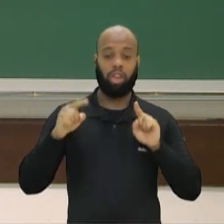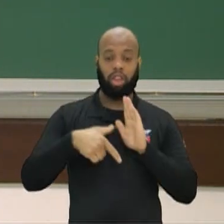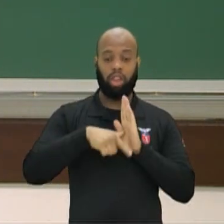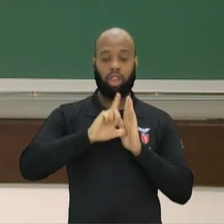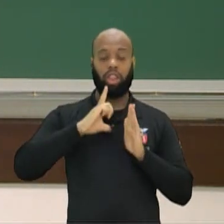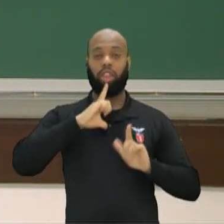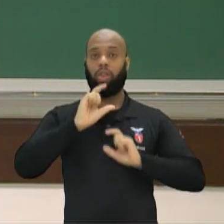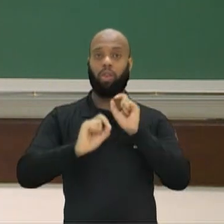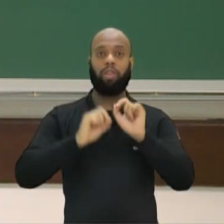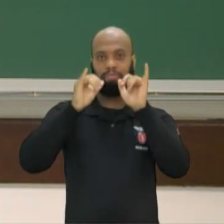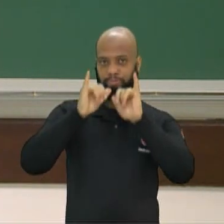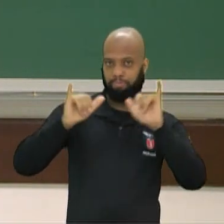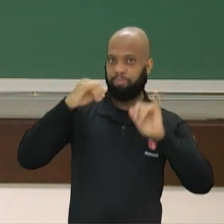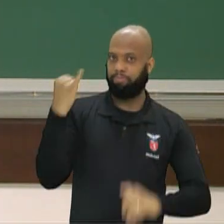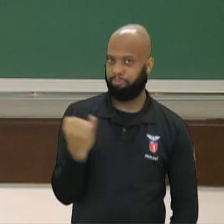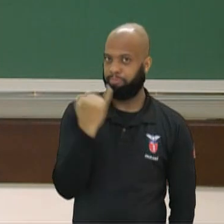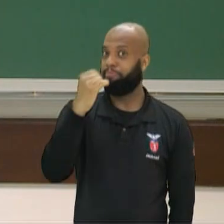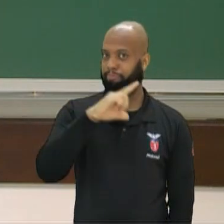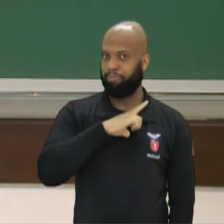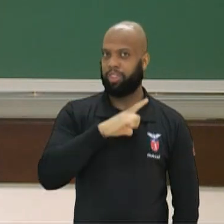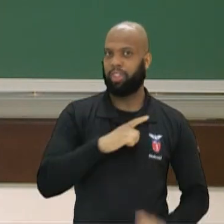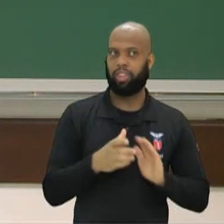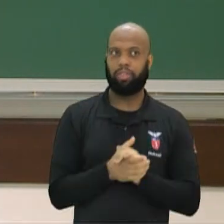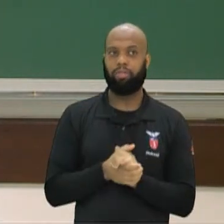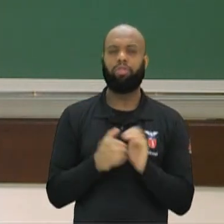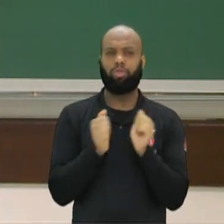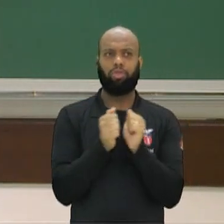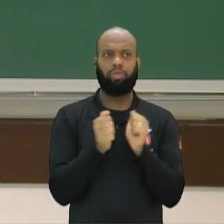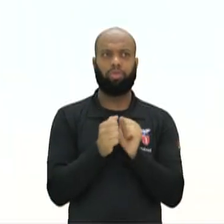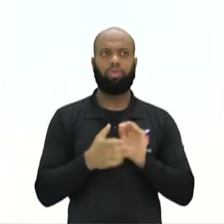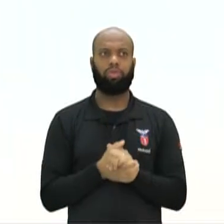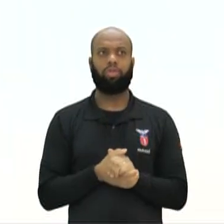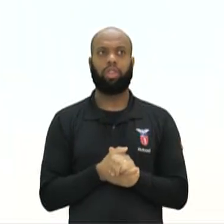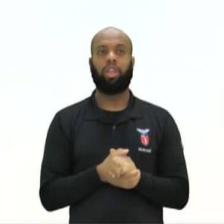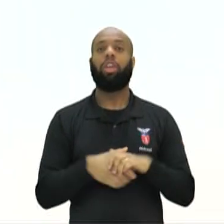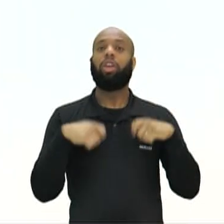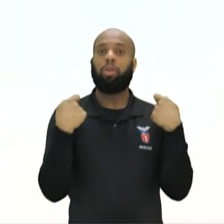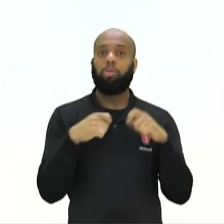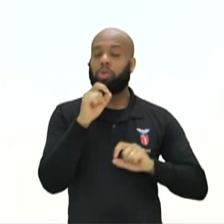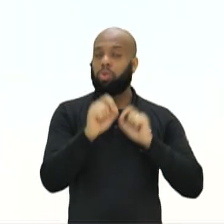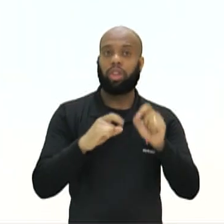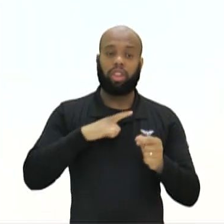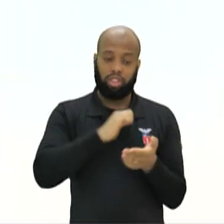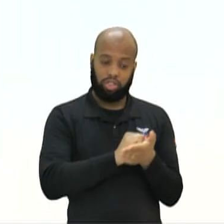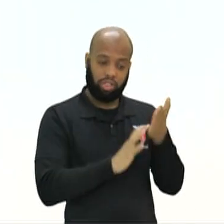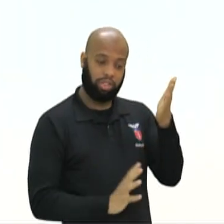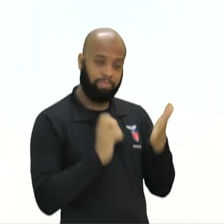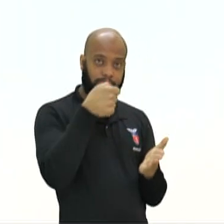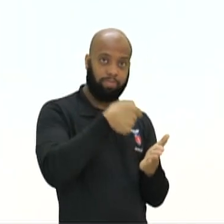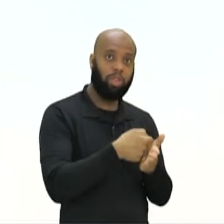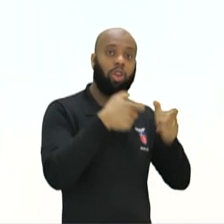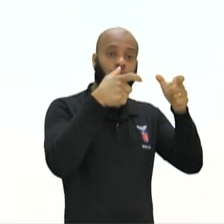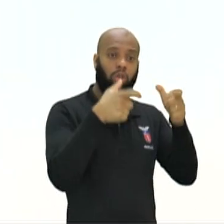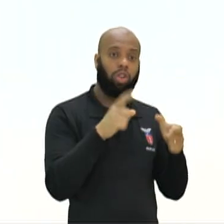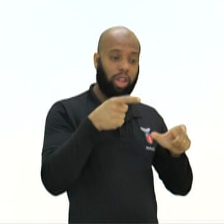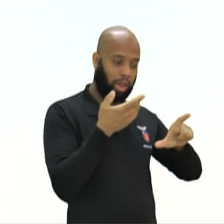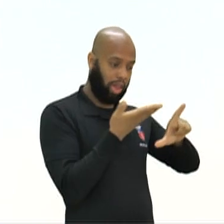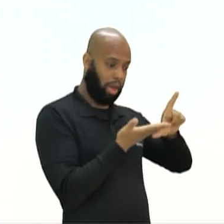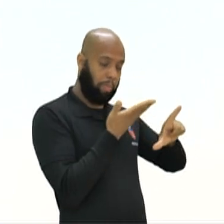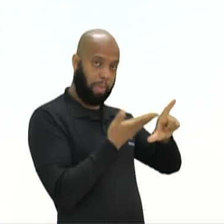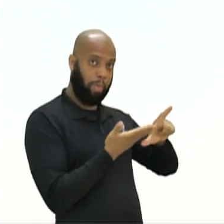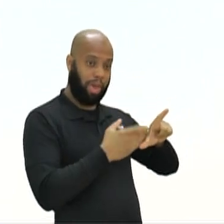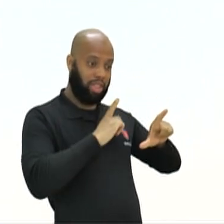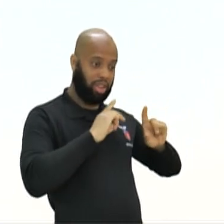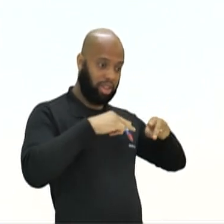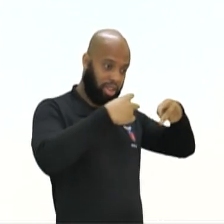antes, aqueles recados importantes aqui, ó. Siga comigo aqui, ó. Não esqueçam de fazer a atividade obrigatória lá na plataforma para poder garantir